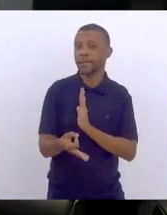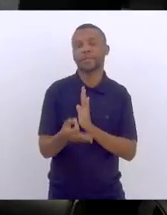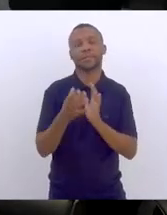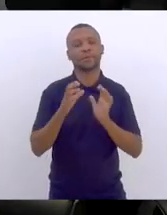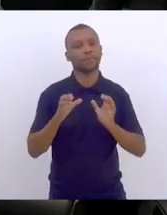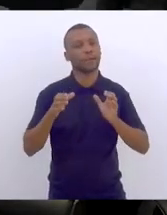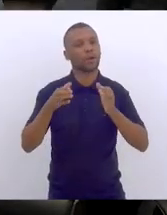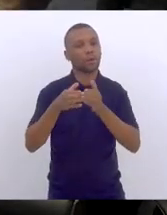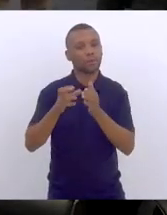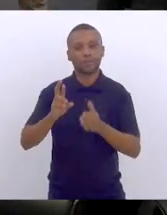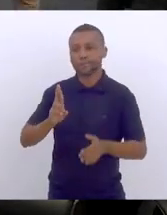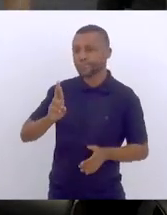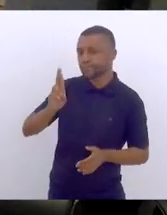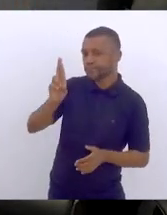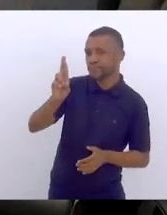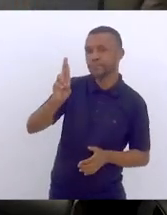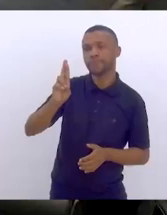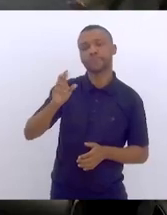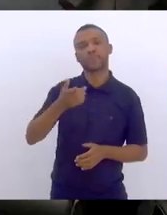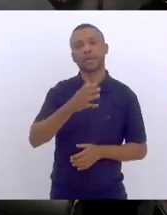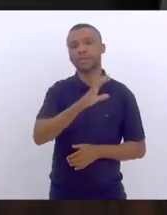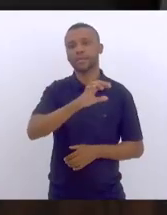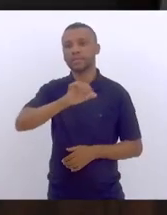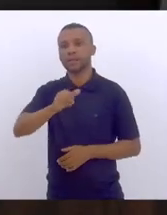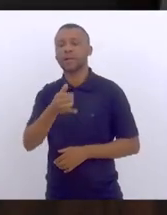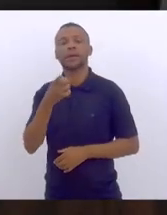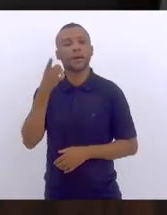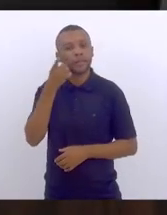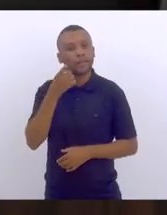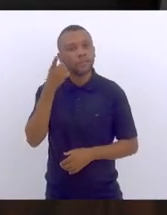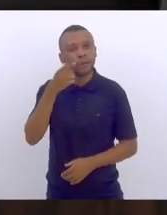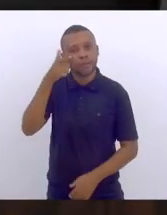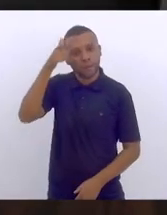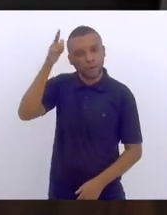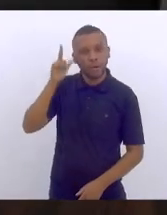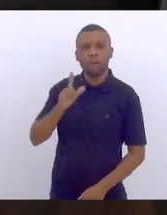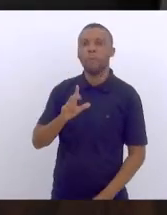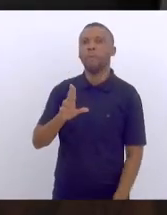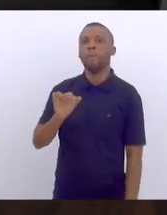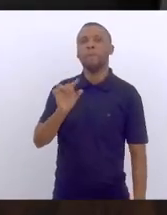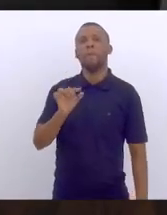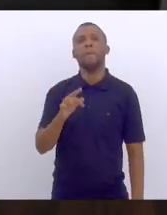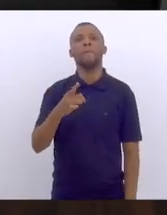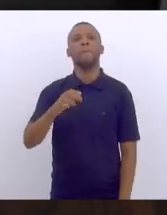pela Comissão de Constituição e Justiça, deputado Luiz Paulo.